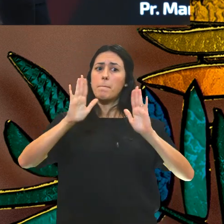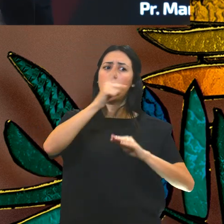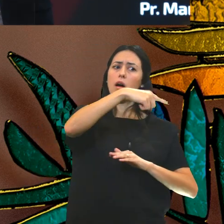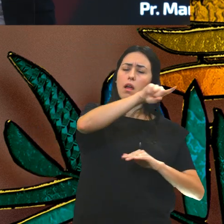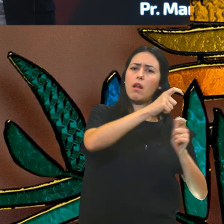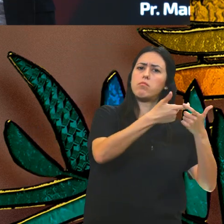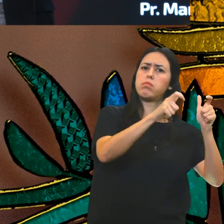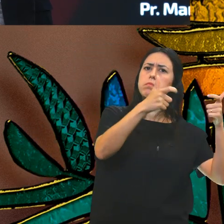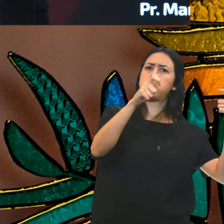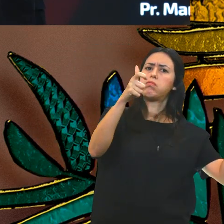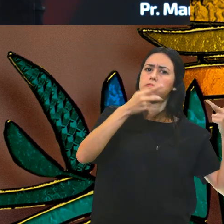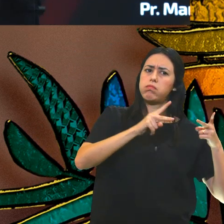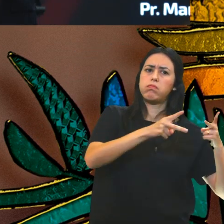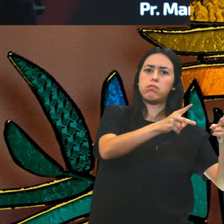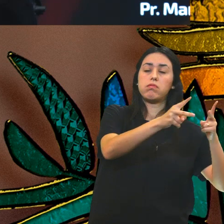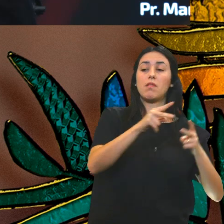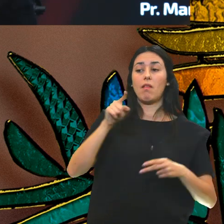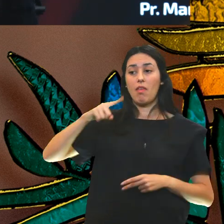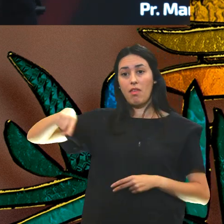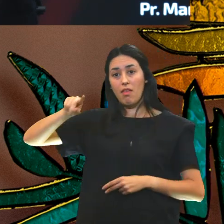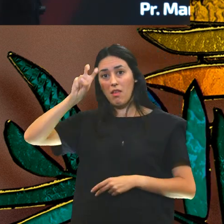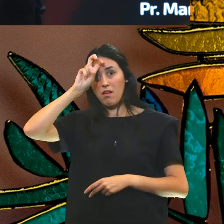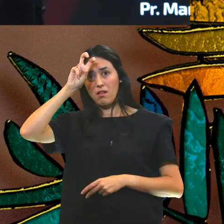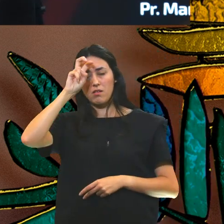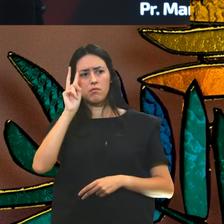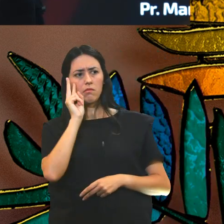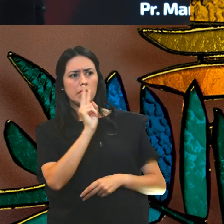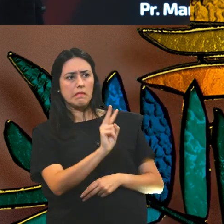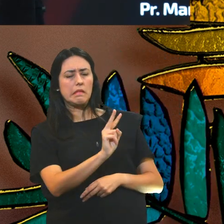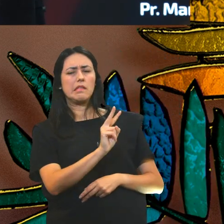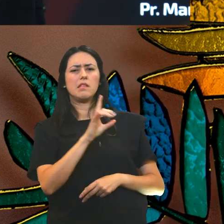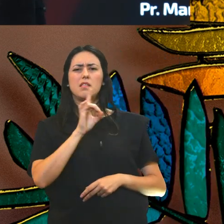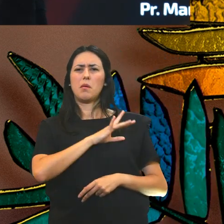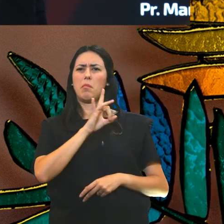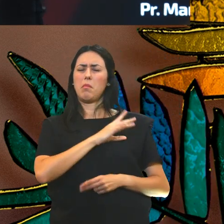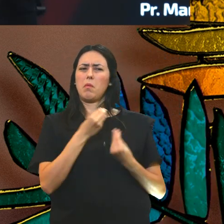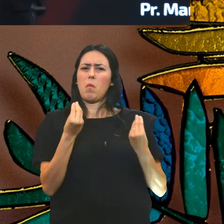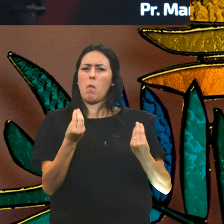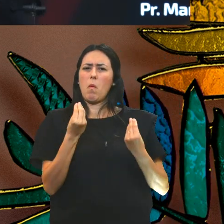com medo deles e os tornaram então escravos, tratando-os com